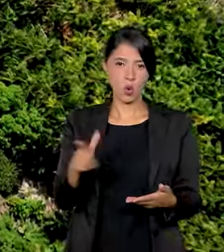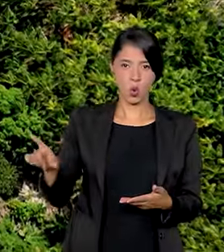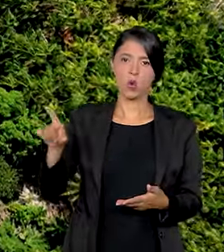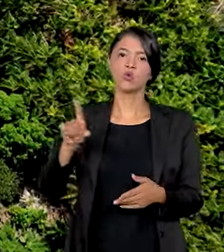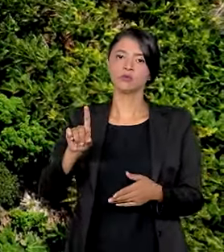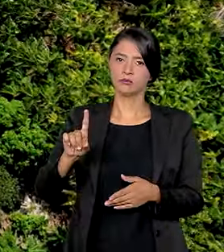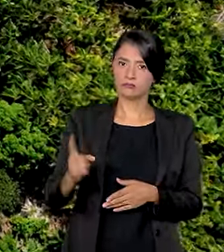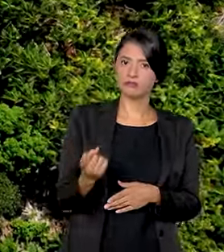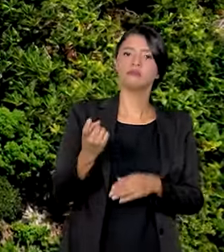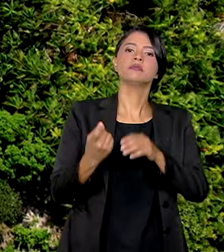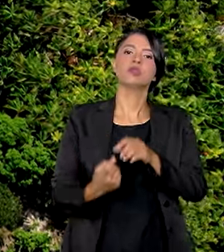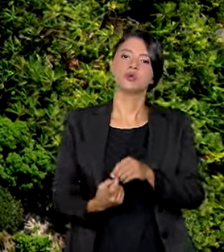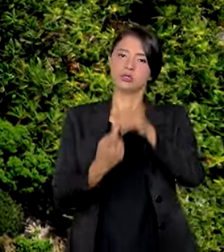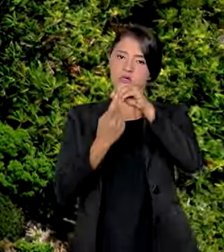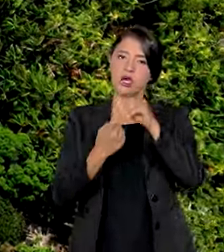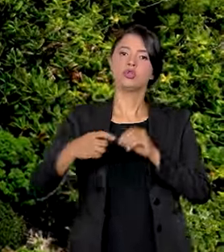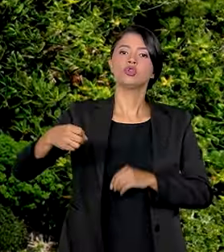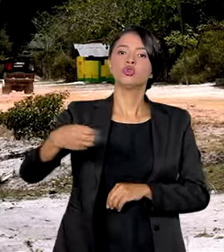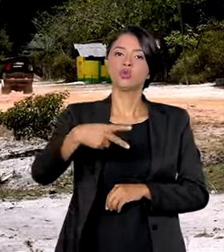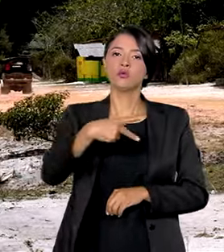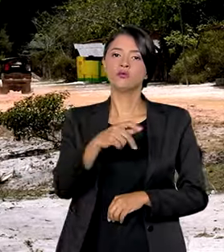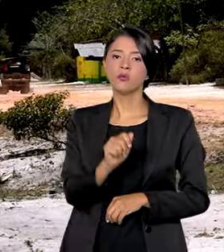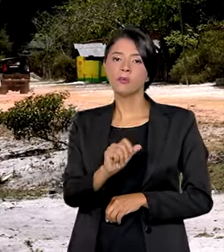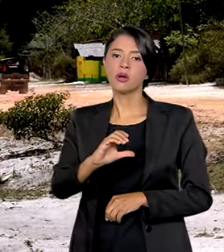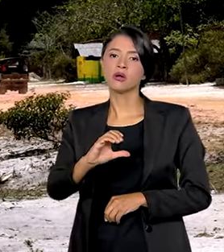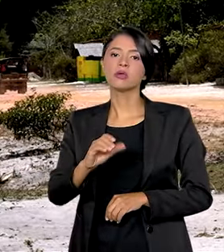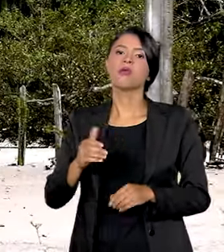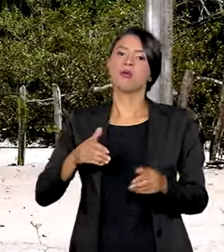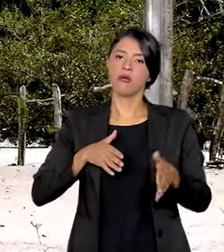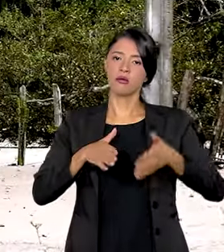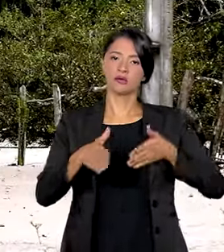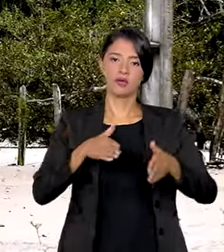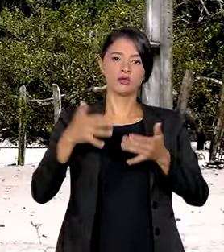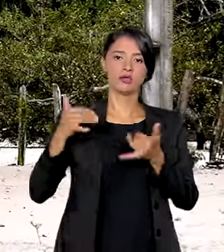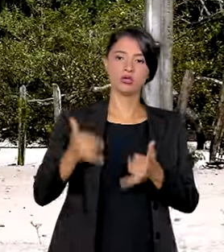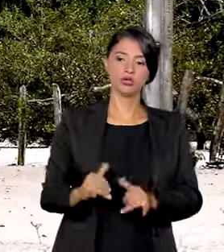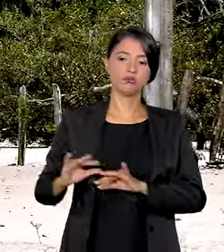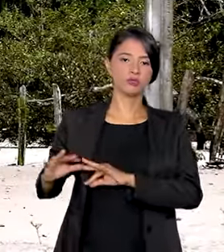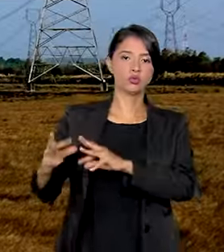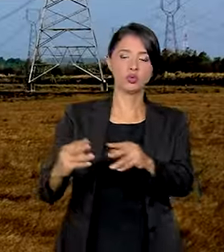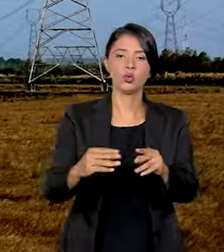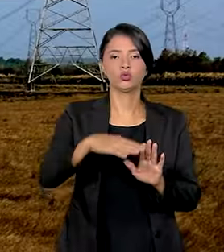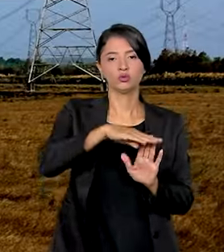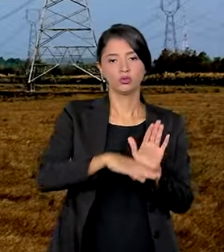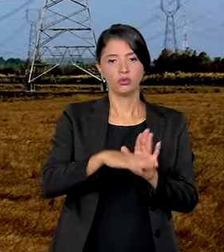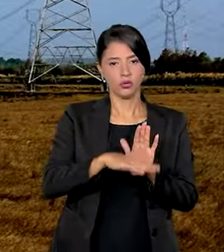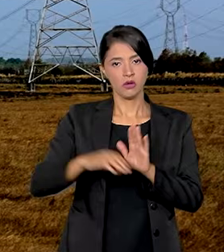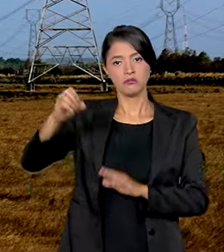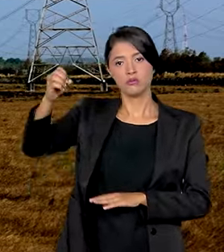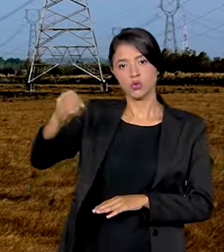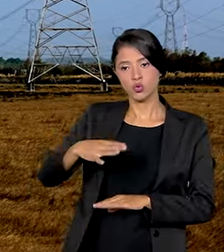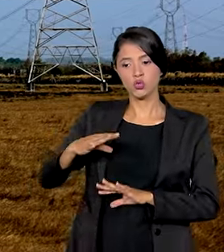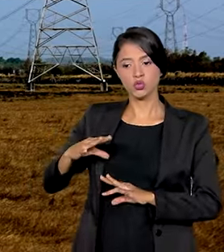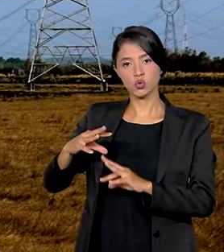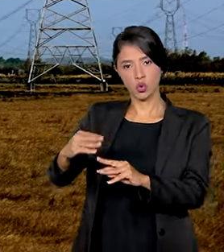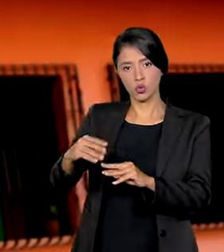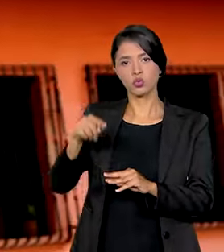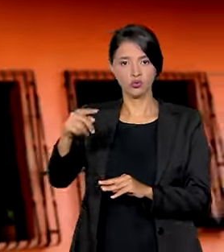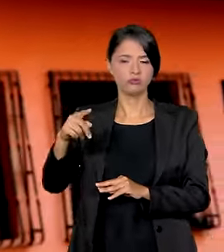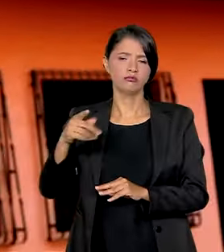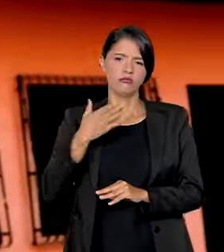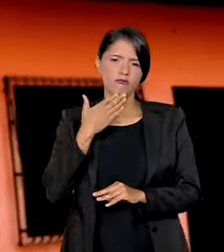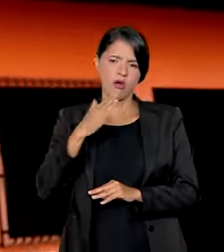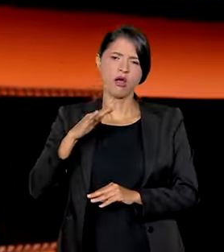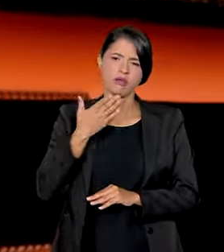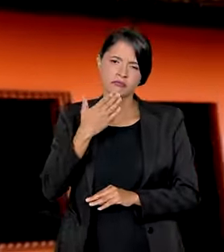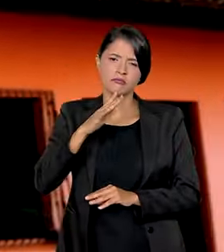Por isso que outra prioridade do novo PAC é a universalização do acesso à energia por meio do programa Luz para Todos,